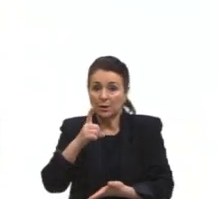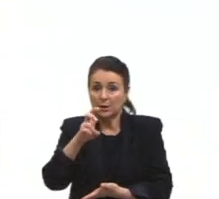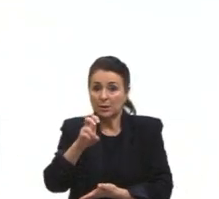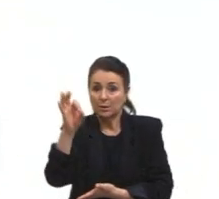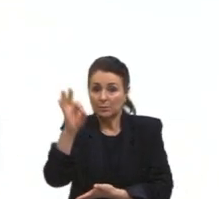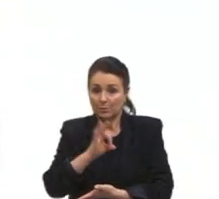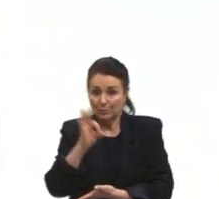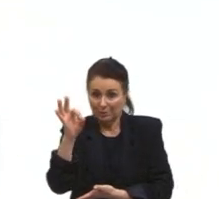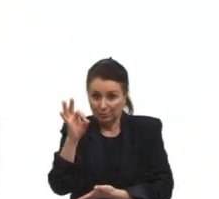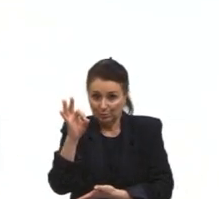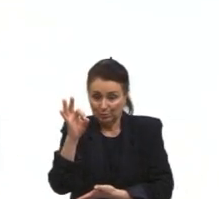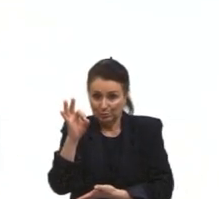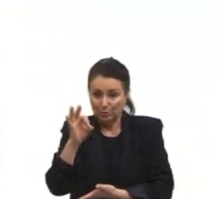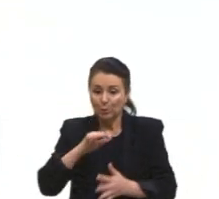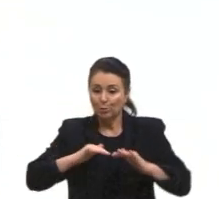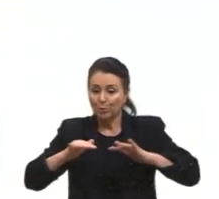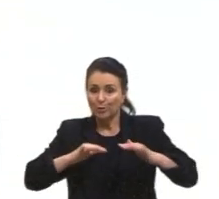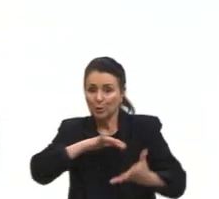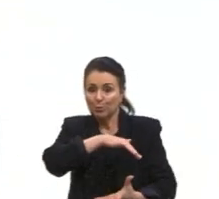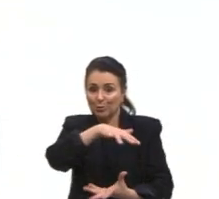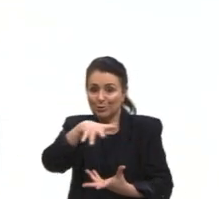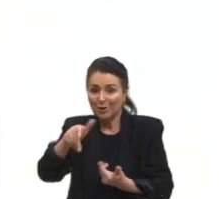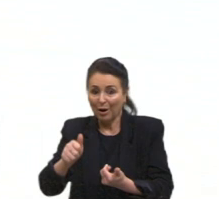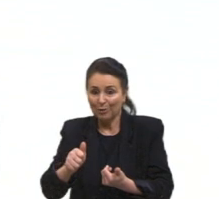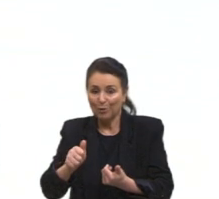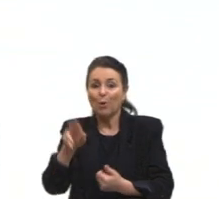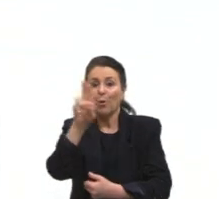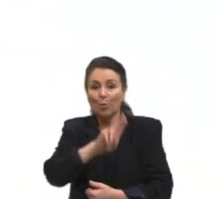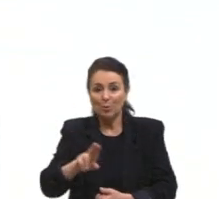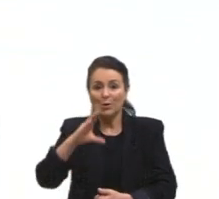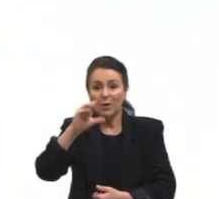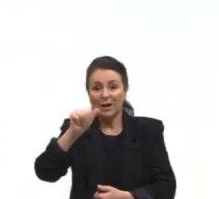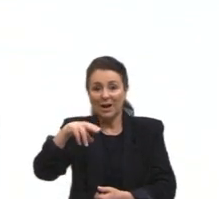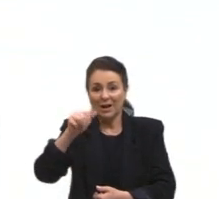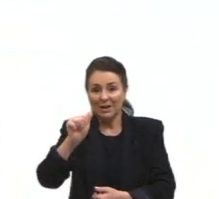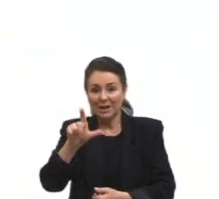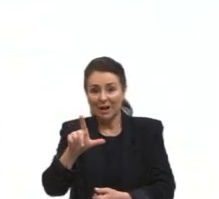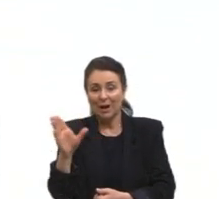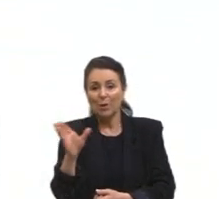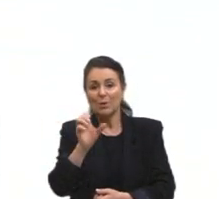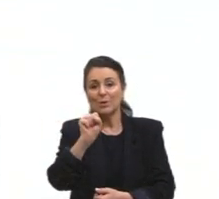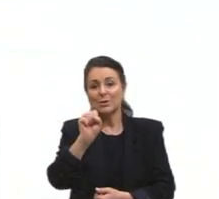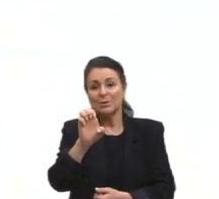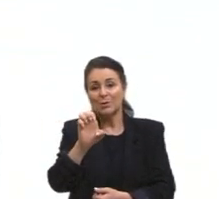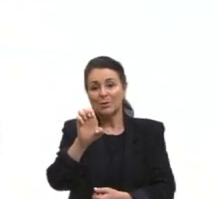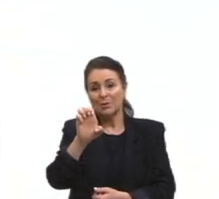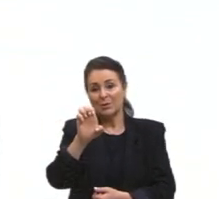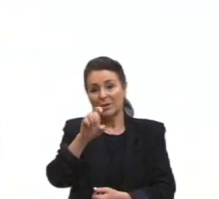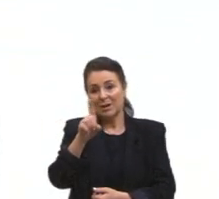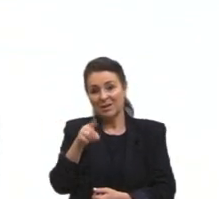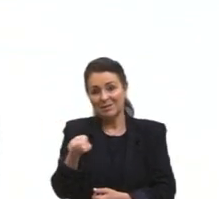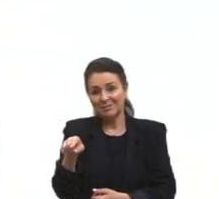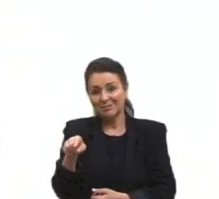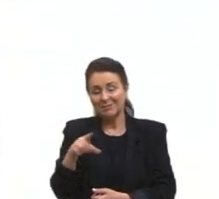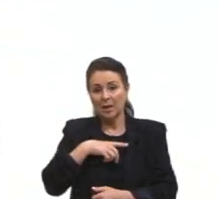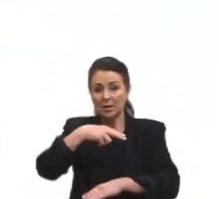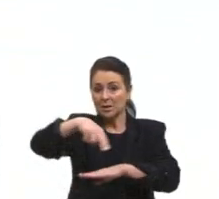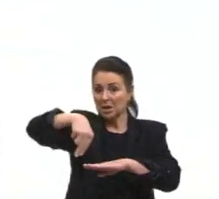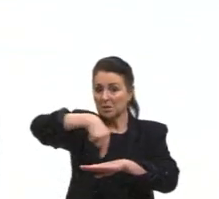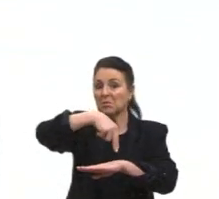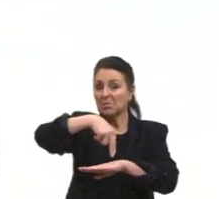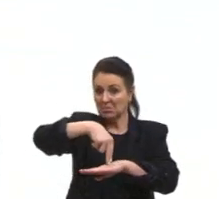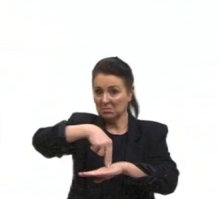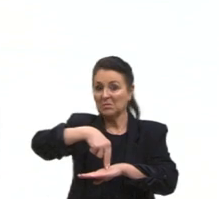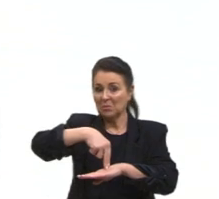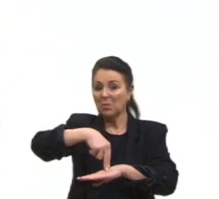do que se compra né do movimento Mundial passa pelo Canal de Suez tá E ele nacionalizando isso então ele tem poder sobre esse canal